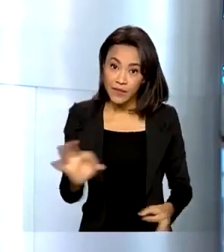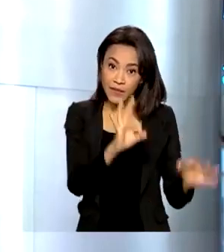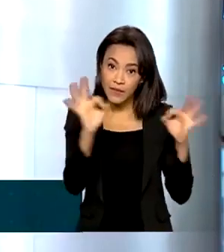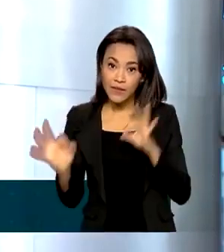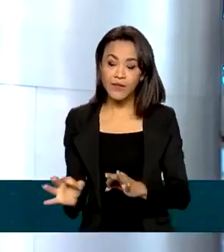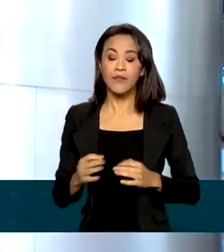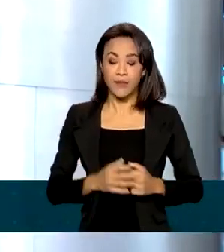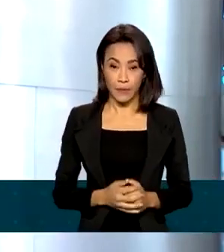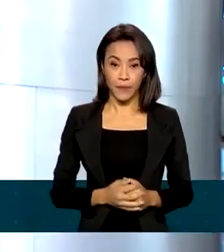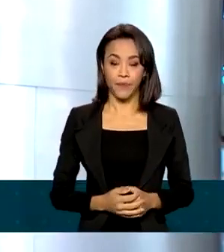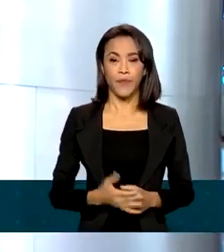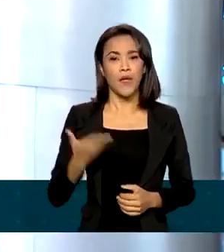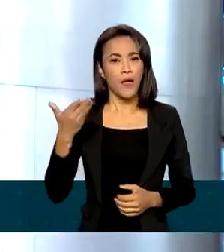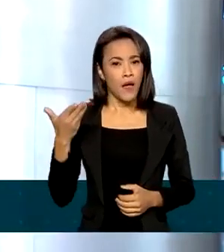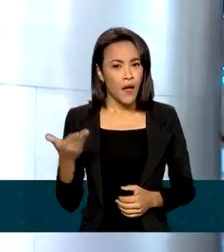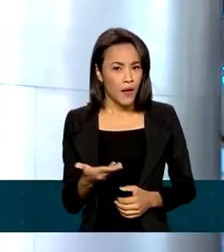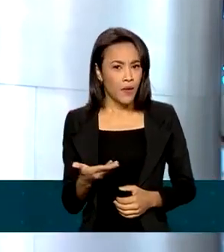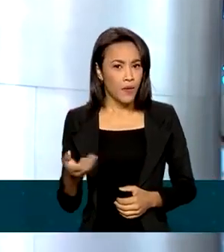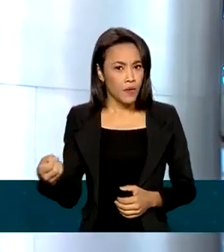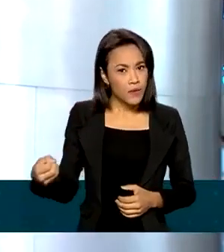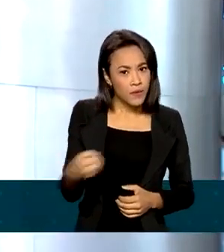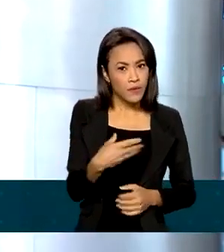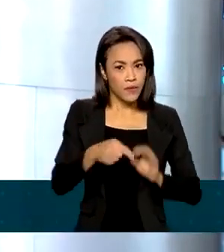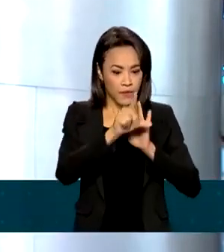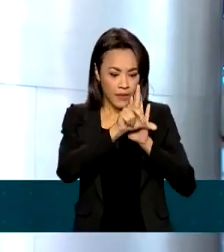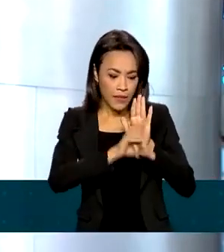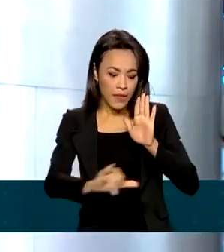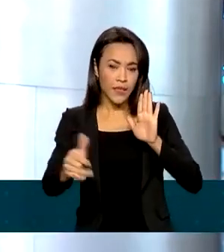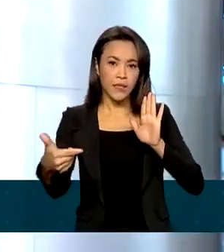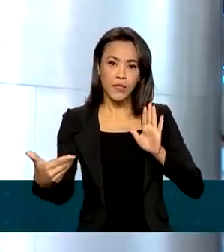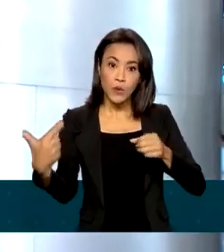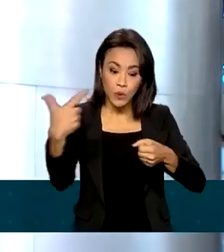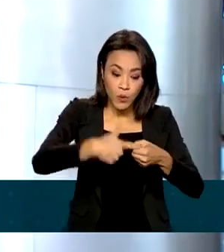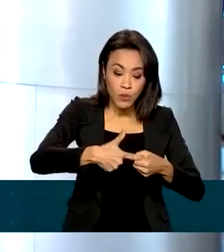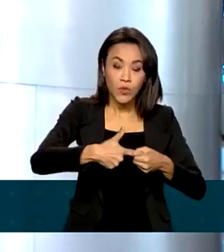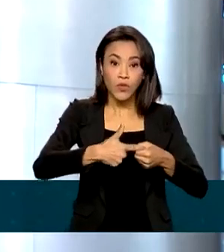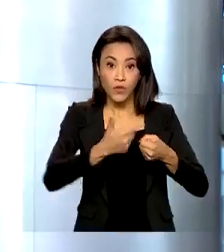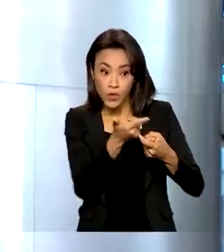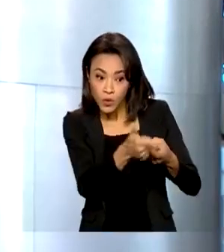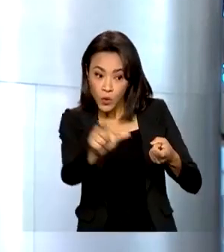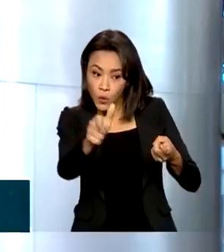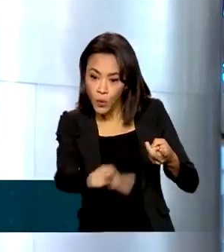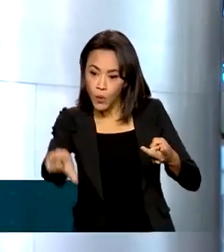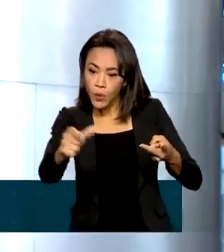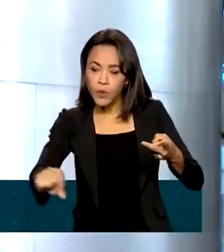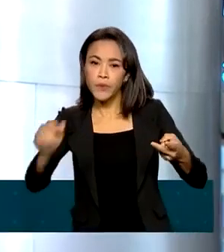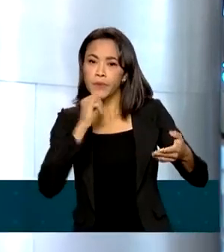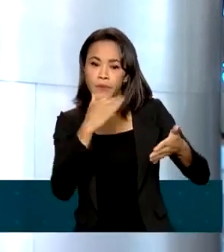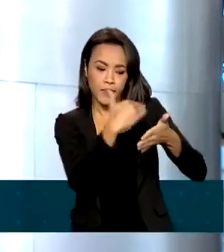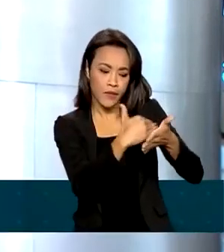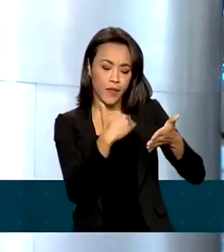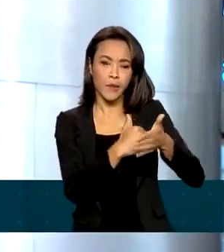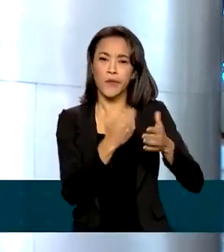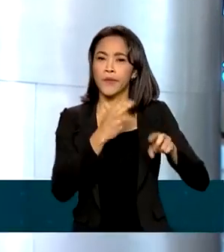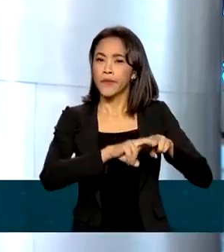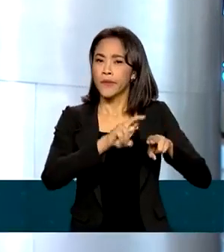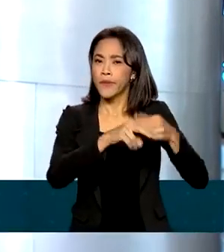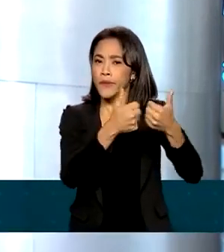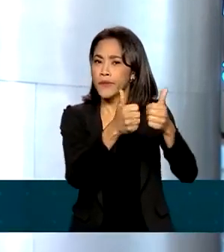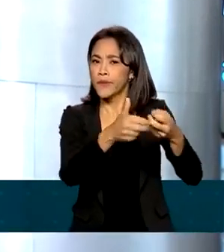É isso, né? A partir de agora, com a nova lei, né, os combustíveis e outros itens, né, como transporte